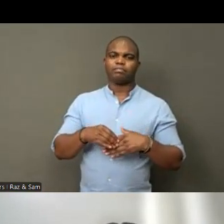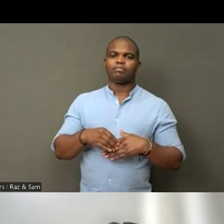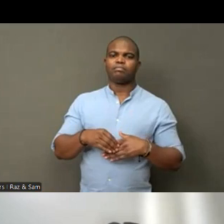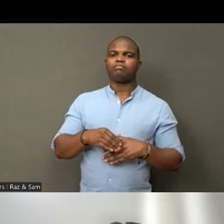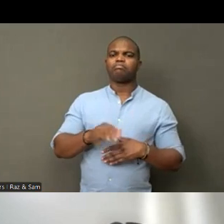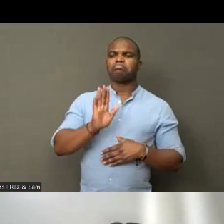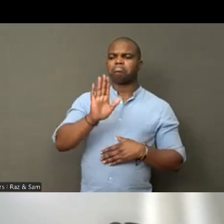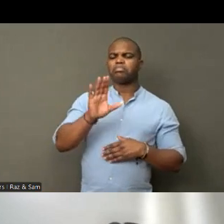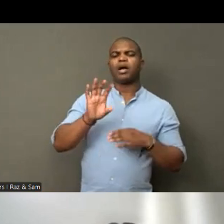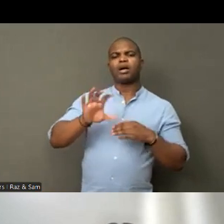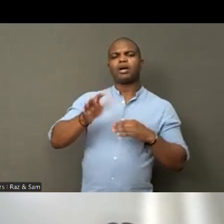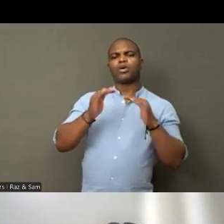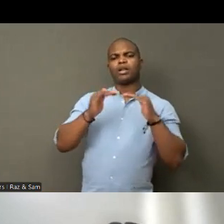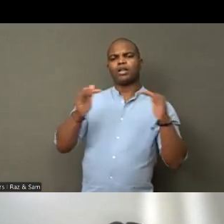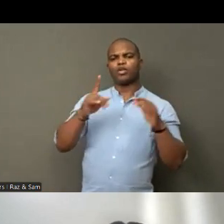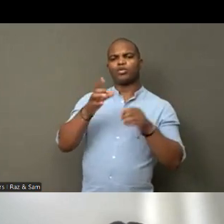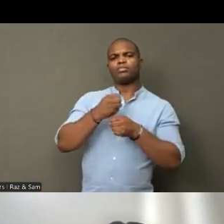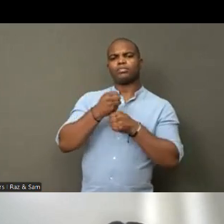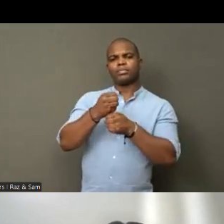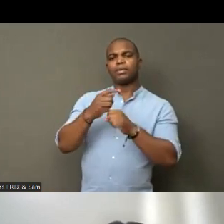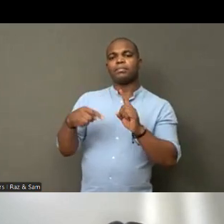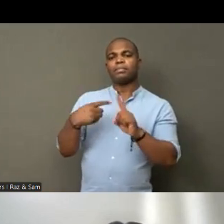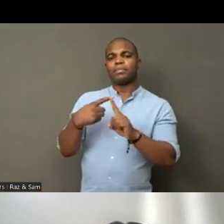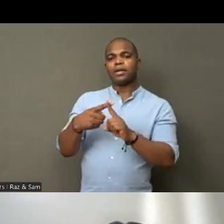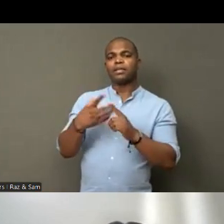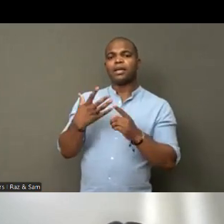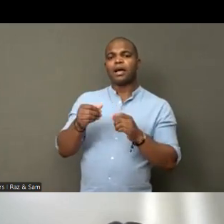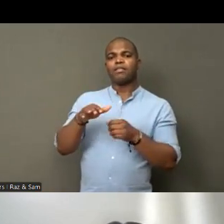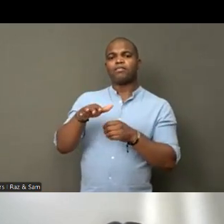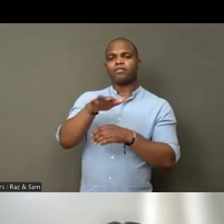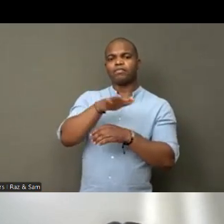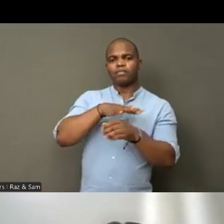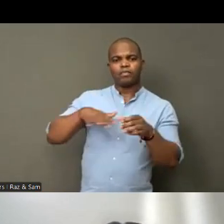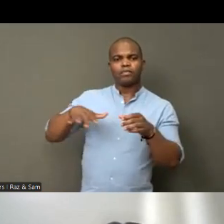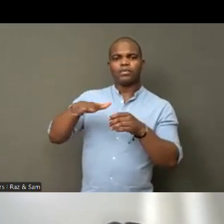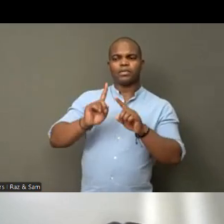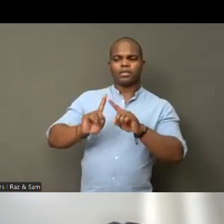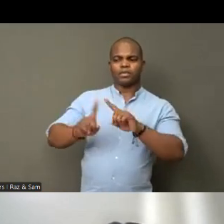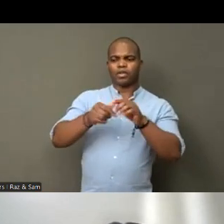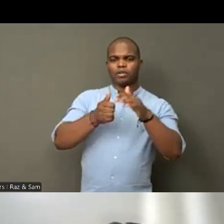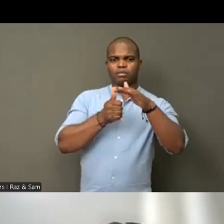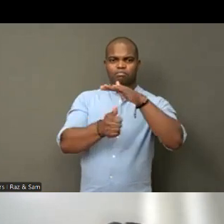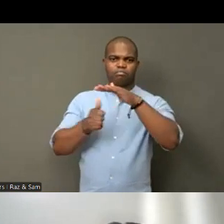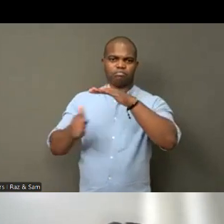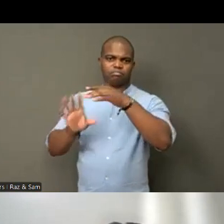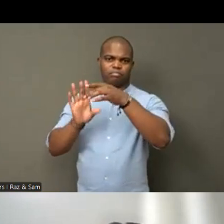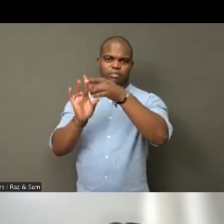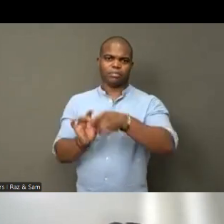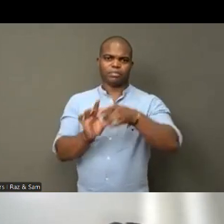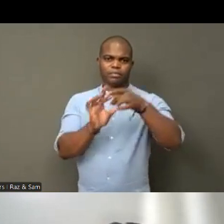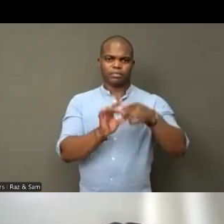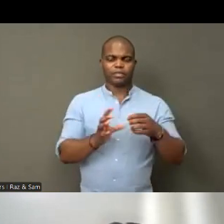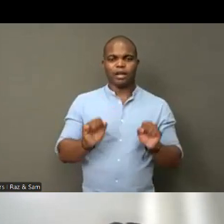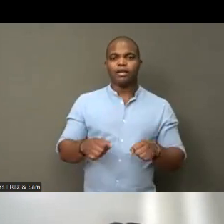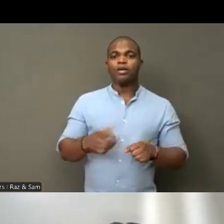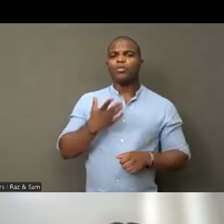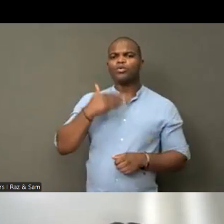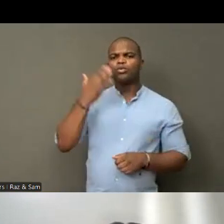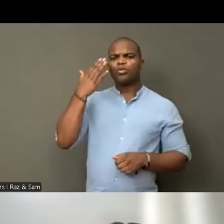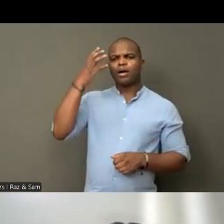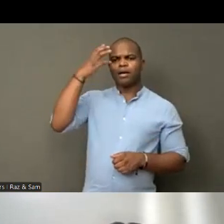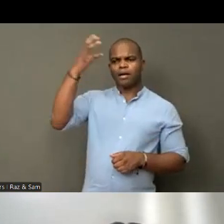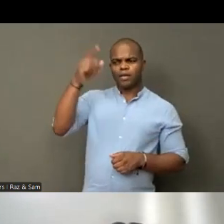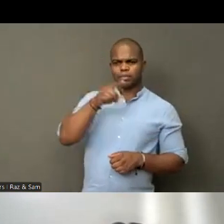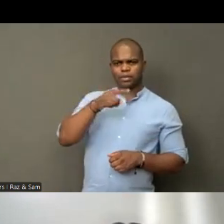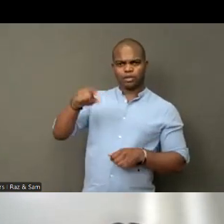senhor trabalha a nível nacional e também a outros níveis, e estão fazendo esforços para que todas as forças do governo possam trabalhar em conjunto para poderem